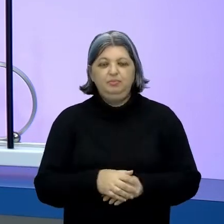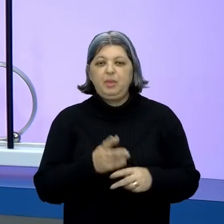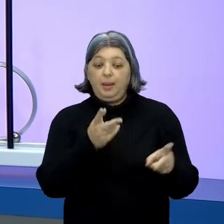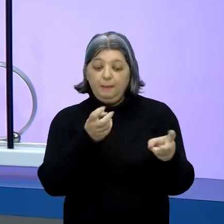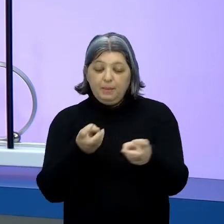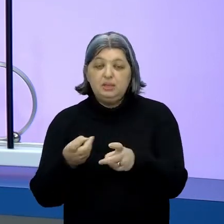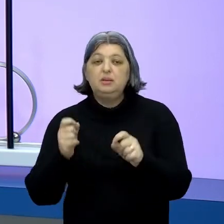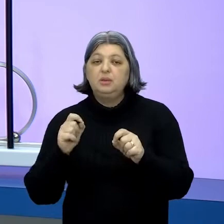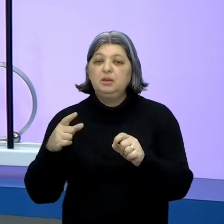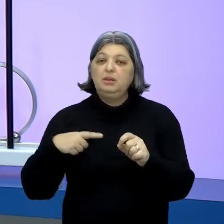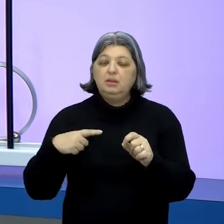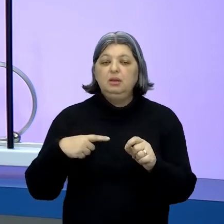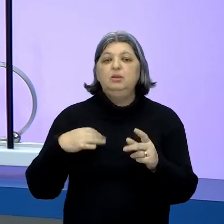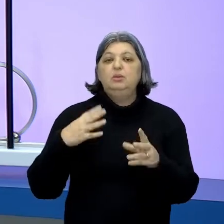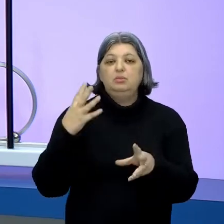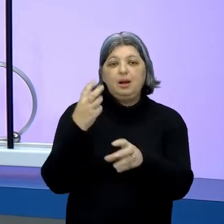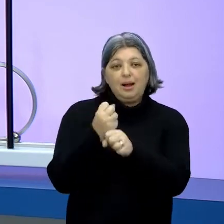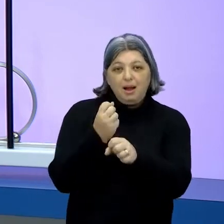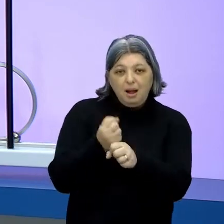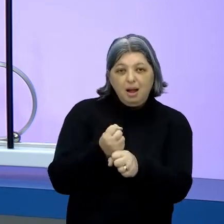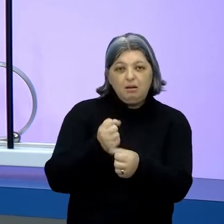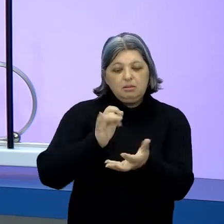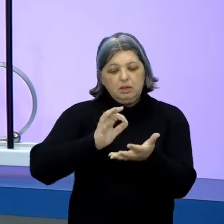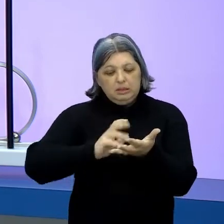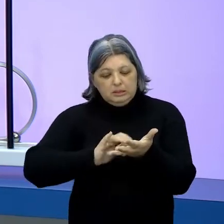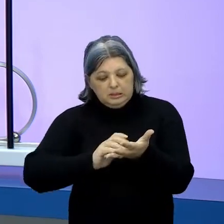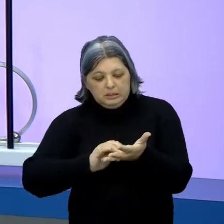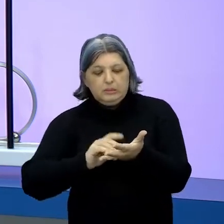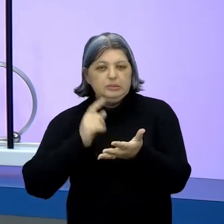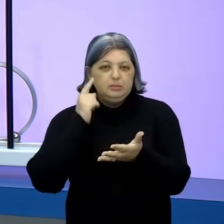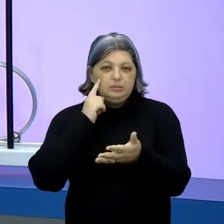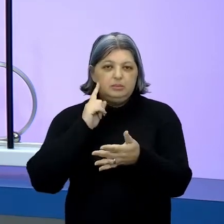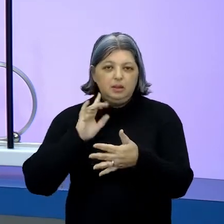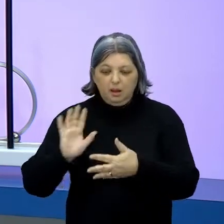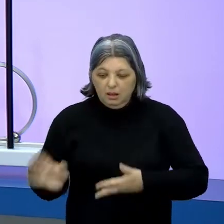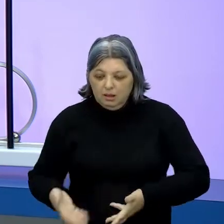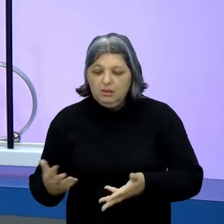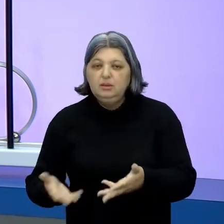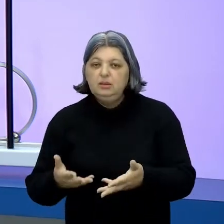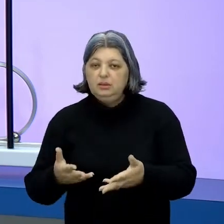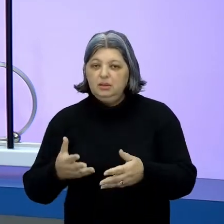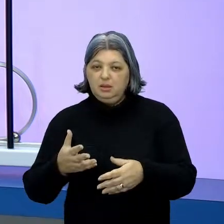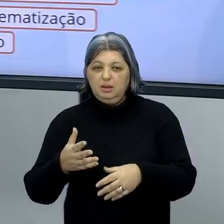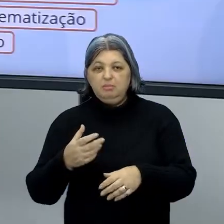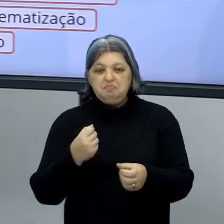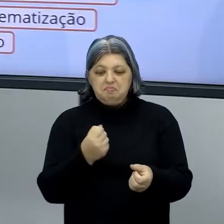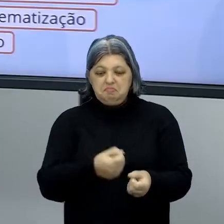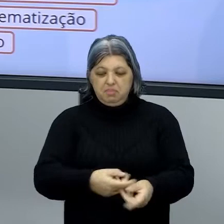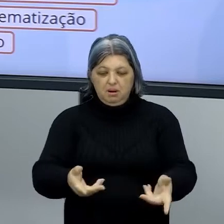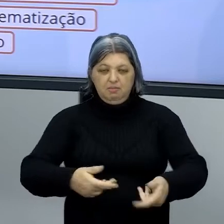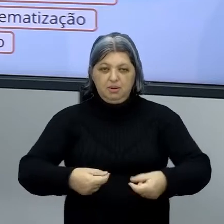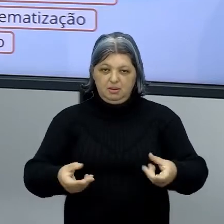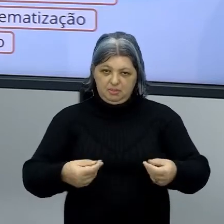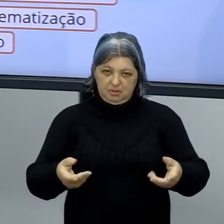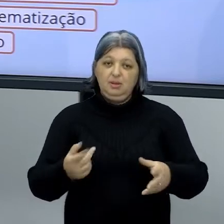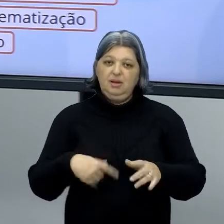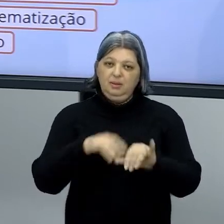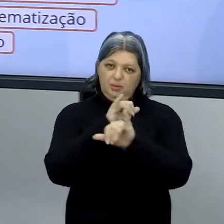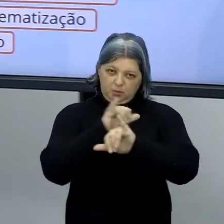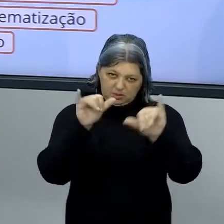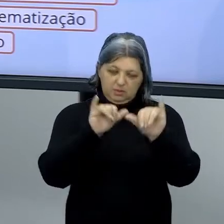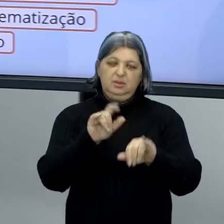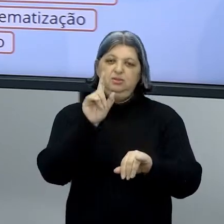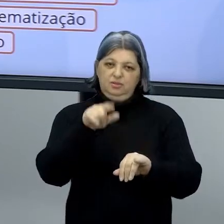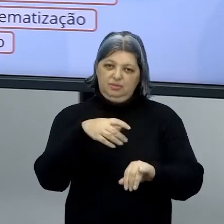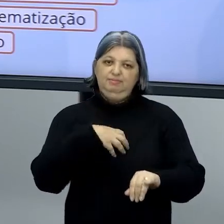um algoritmo, que tem cálculo para induzir a gente a comprar mais do que a gente necessita. Exatamente. E a publicidade está aí para isso mesmo e